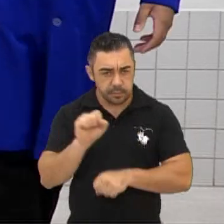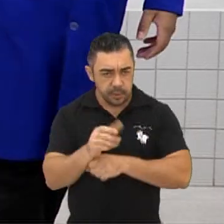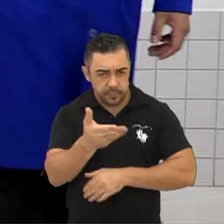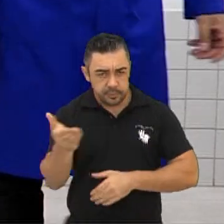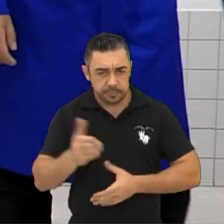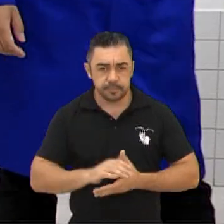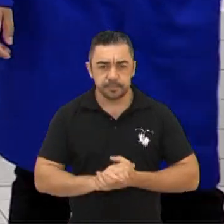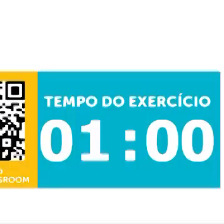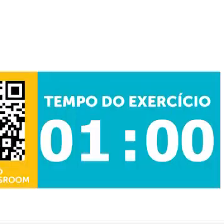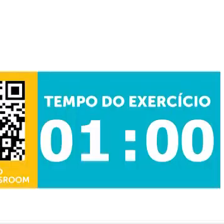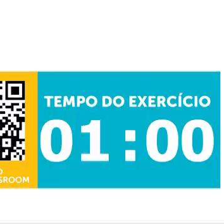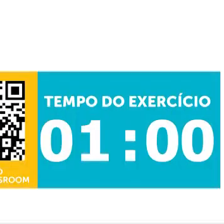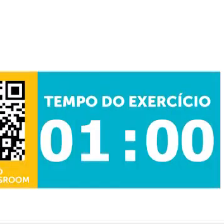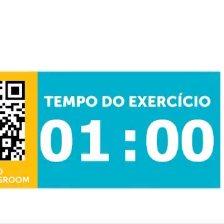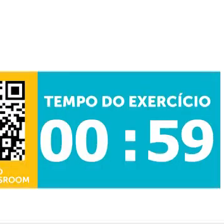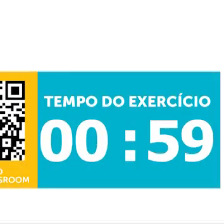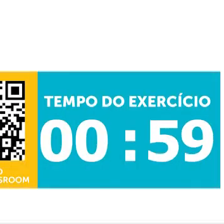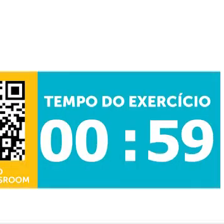gente.